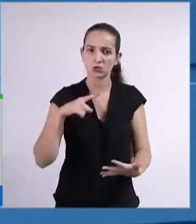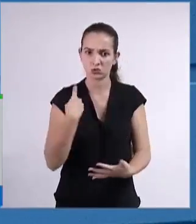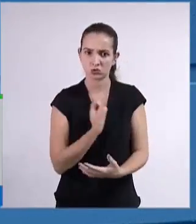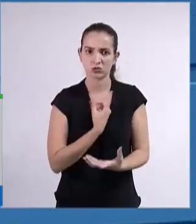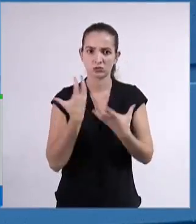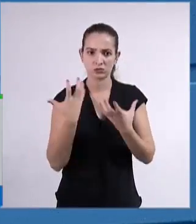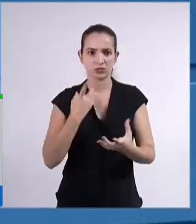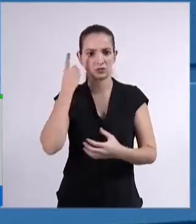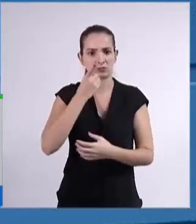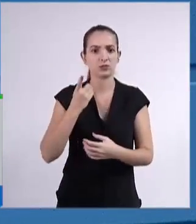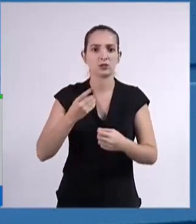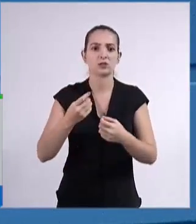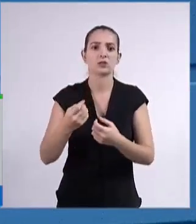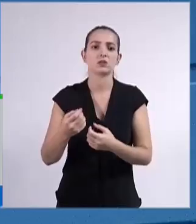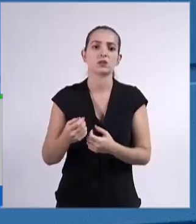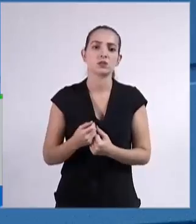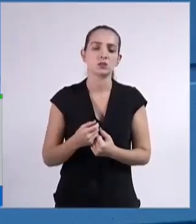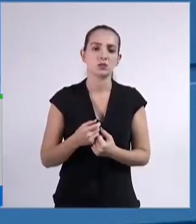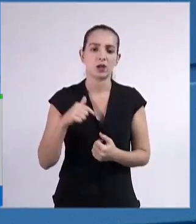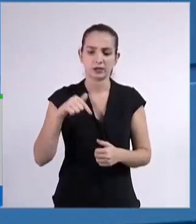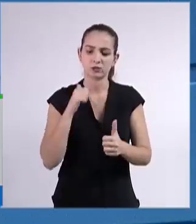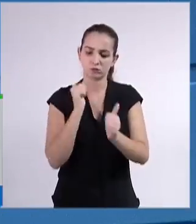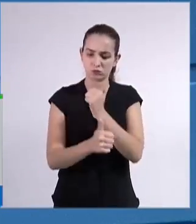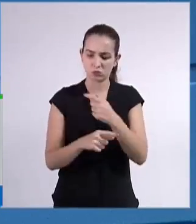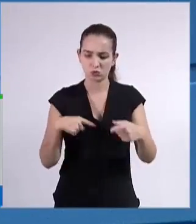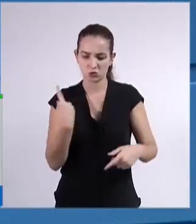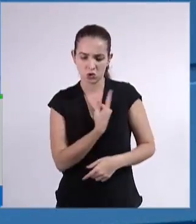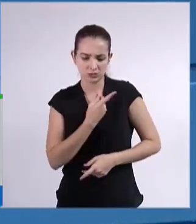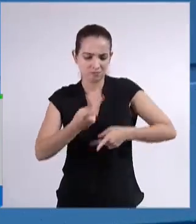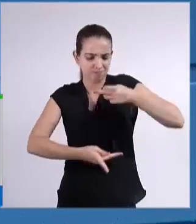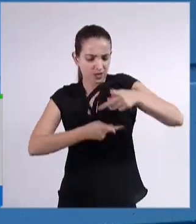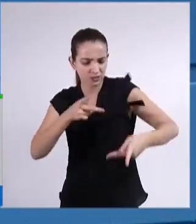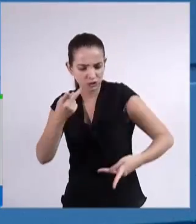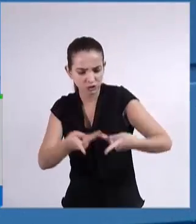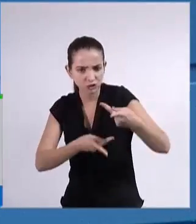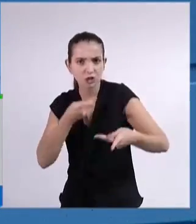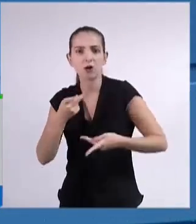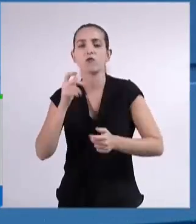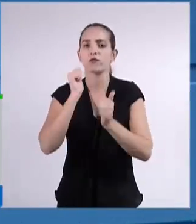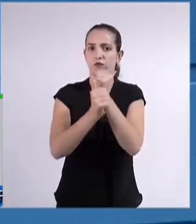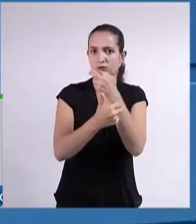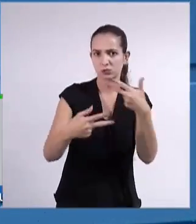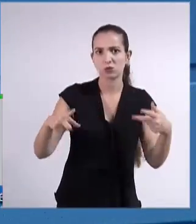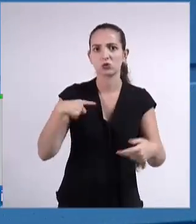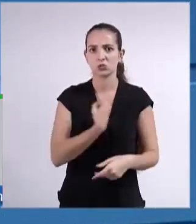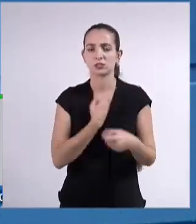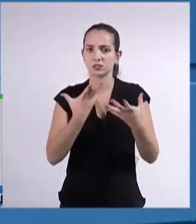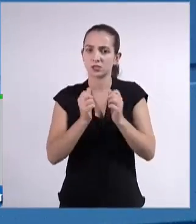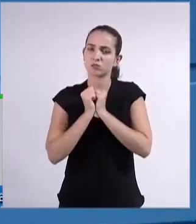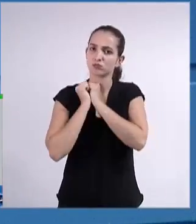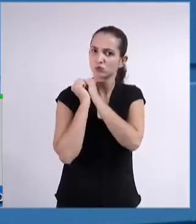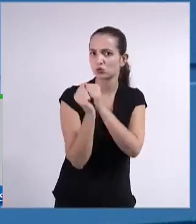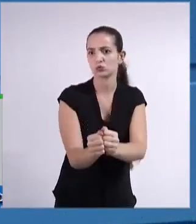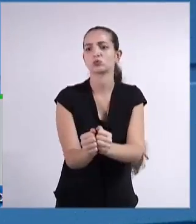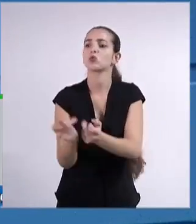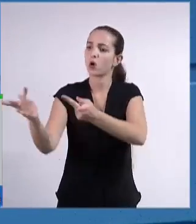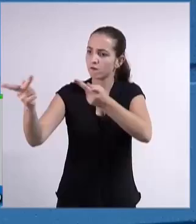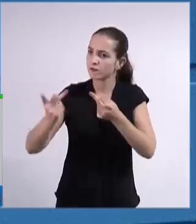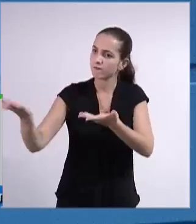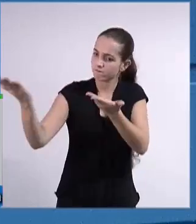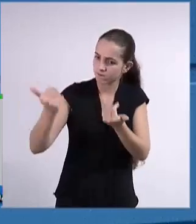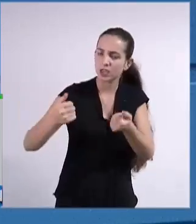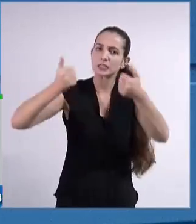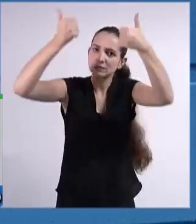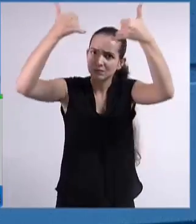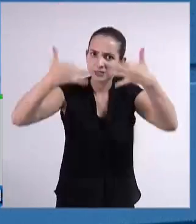o futebol mexe com as emoções e com a paixão nacional, nós queremos participar, mas... assim